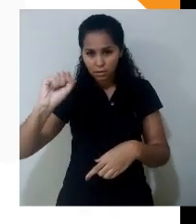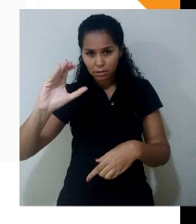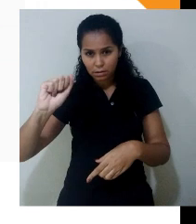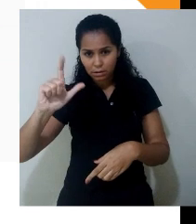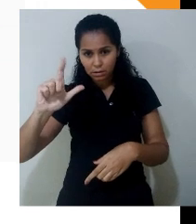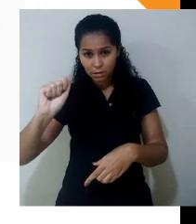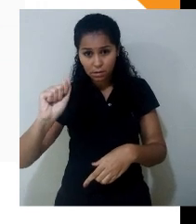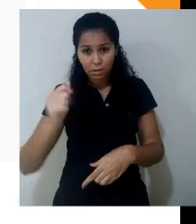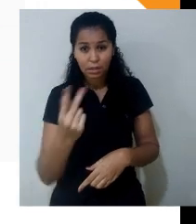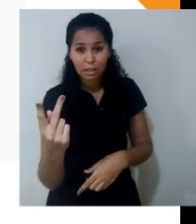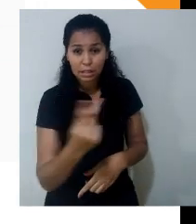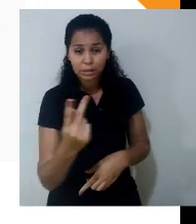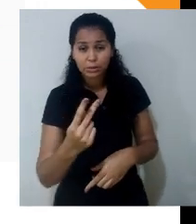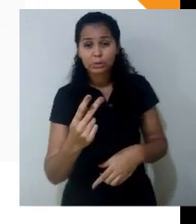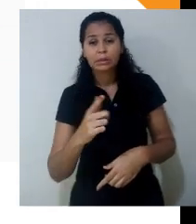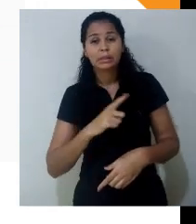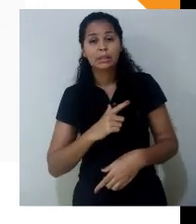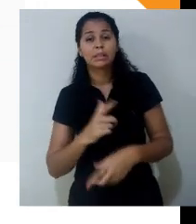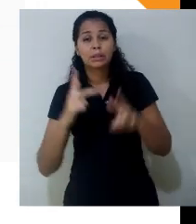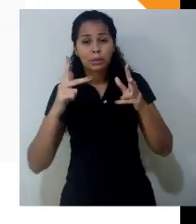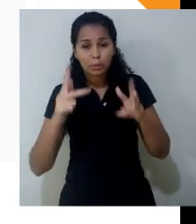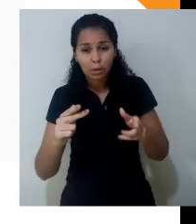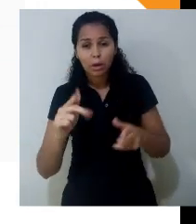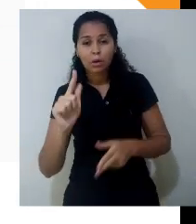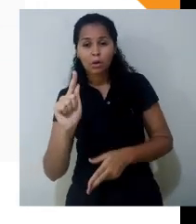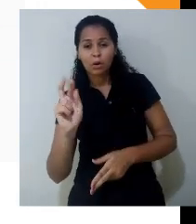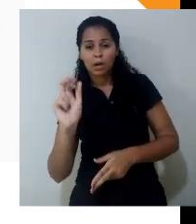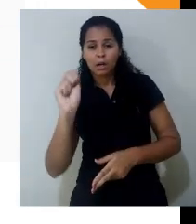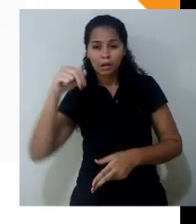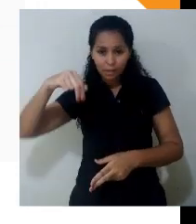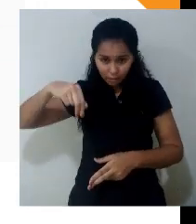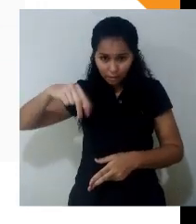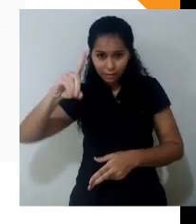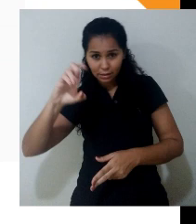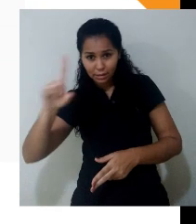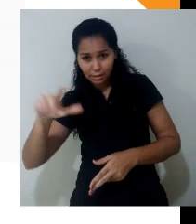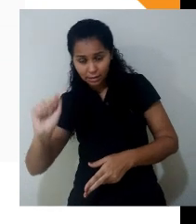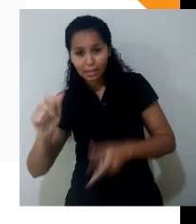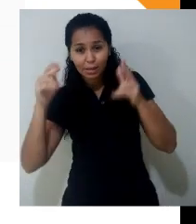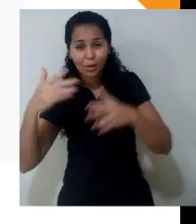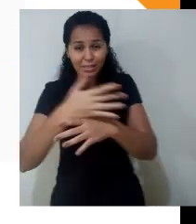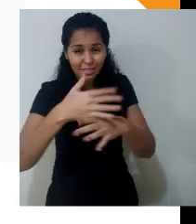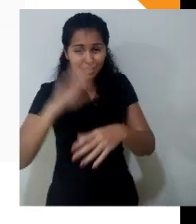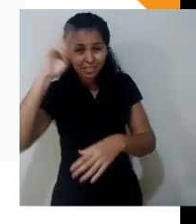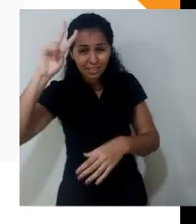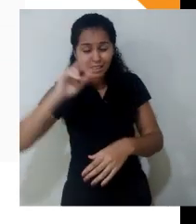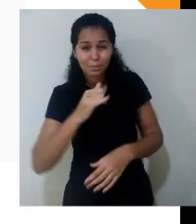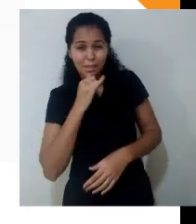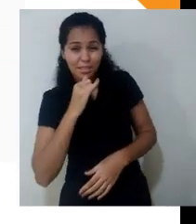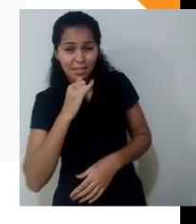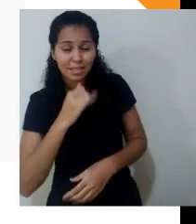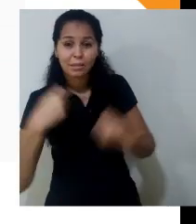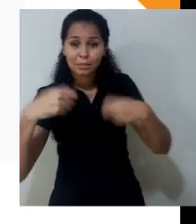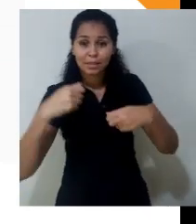elas estão na mesma ordem de grandeza. Vocês se lembram do exemplo que eu dei para vocês da cidade? Né? Você mediu 1 centímetro no mapa, a escala era de 1 para 10 milhões, e